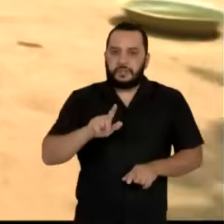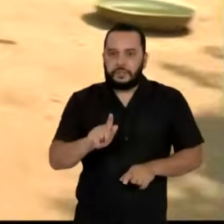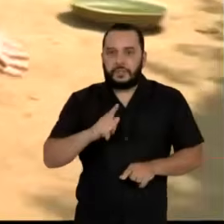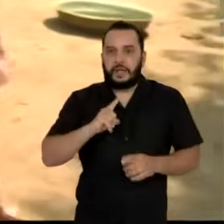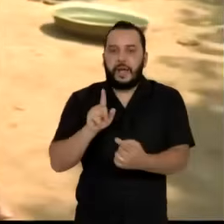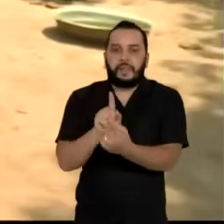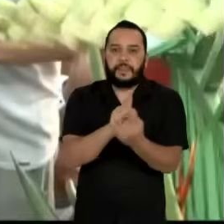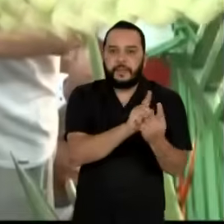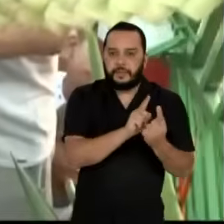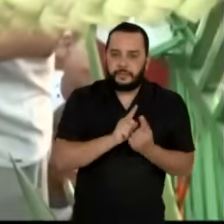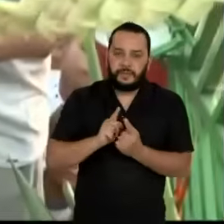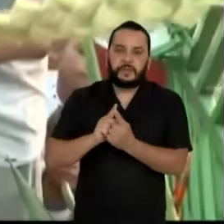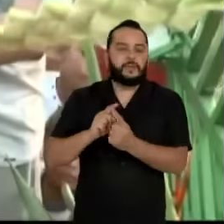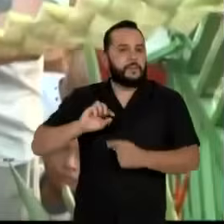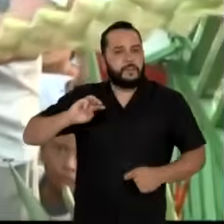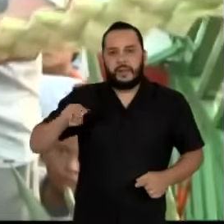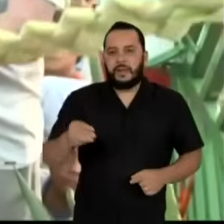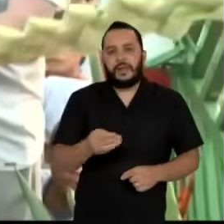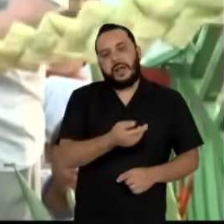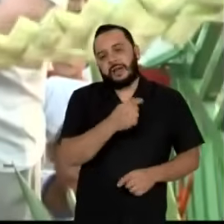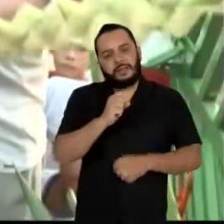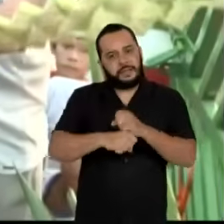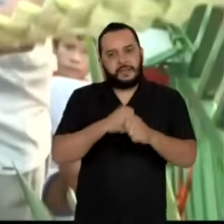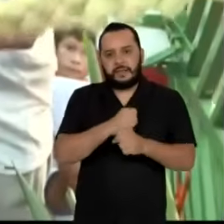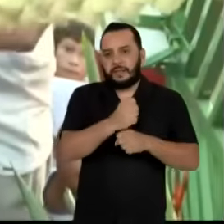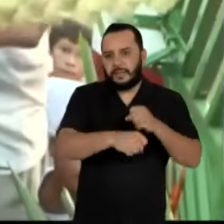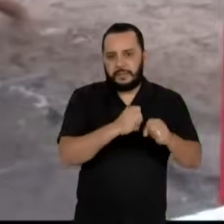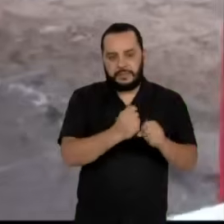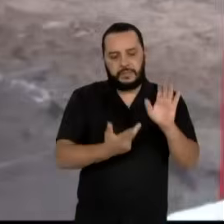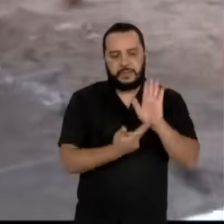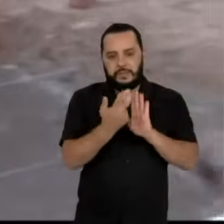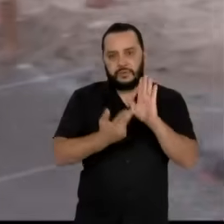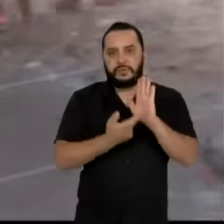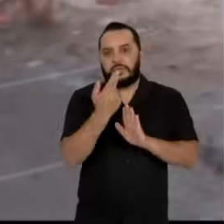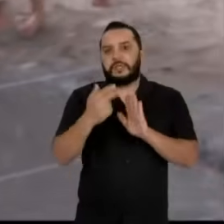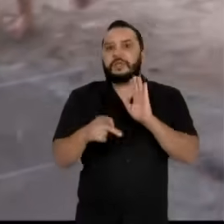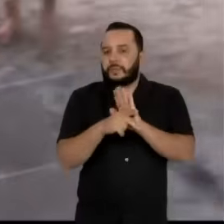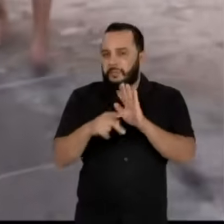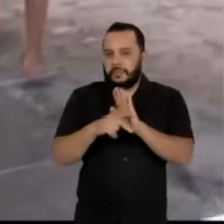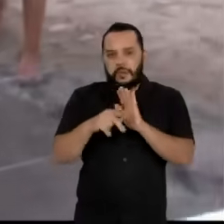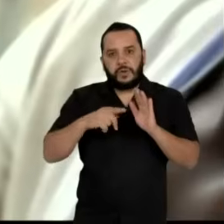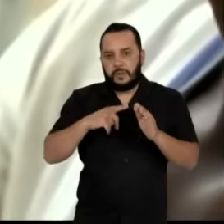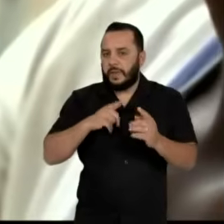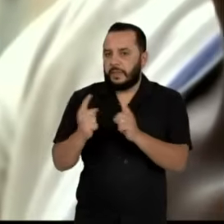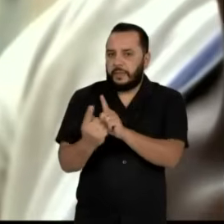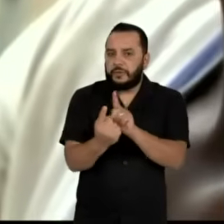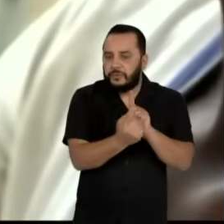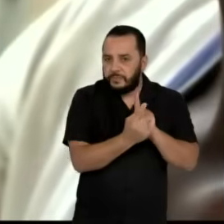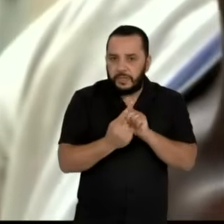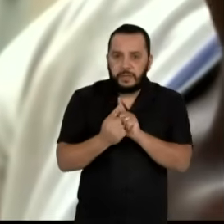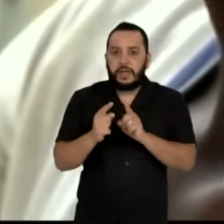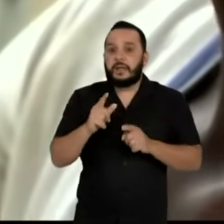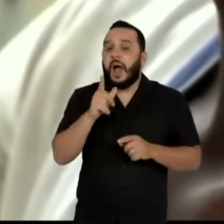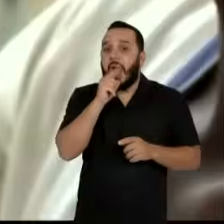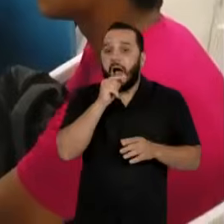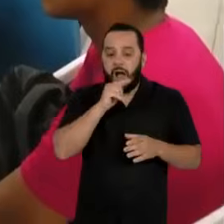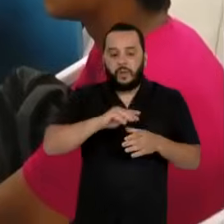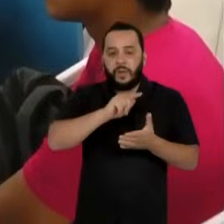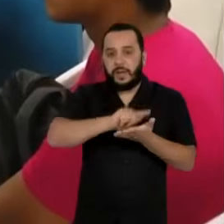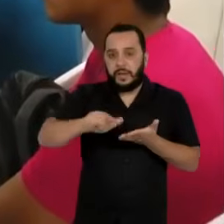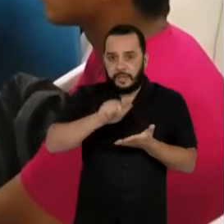de atendimentos a cada ano, incluindo cirurgias, ambulatório e programas voltados para o fornecimento de água